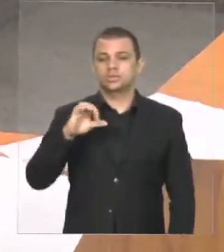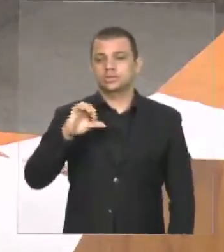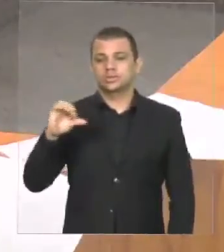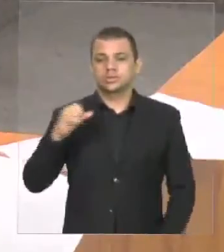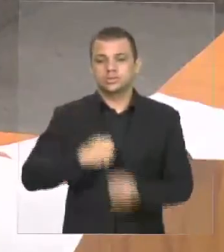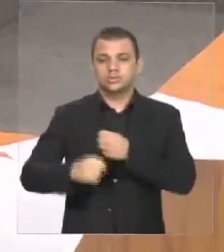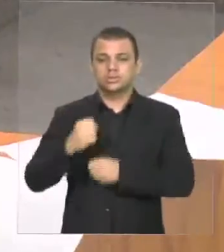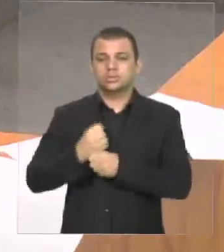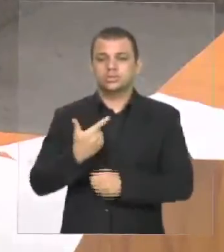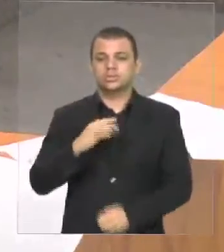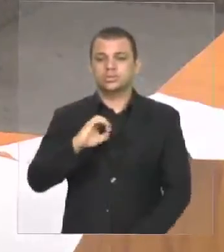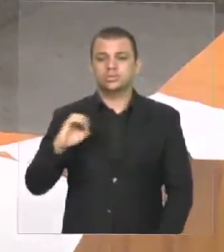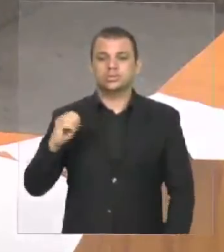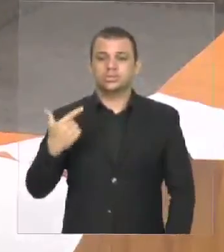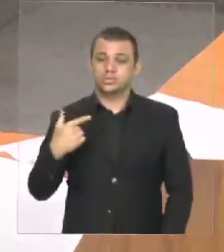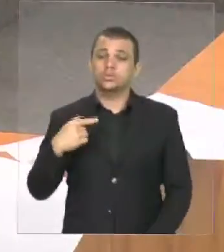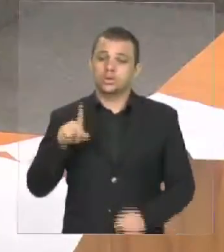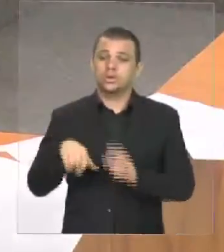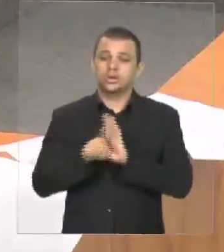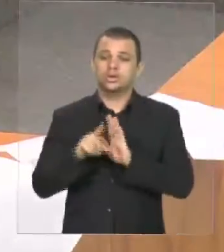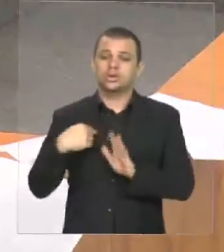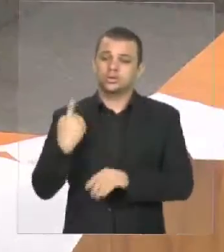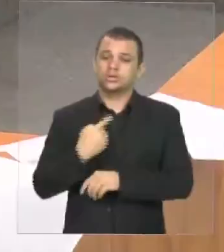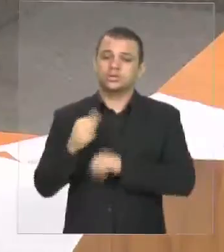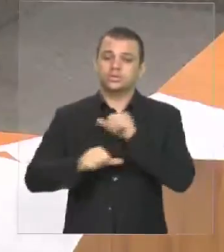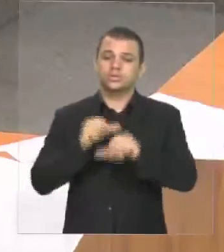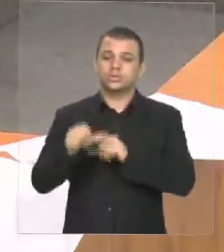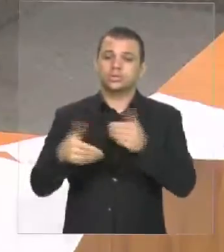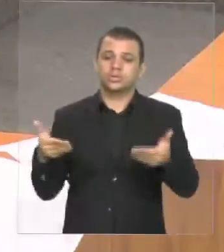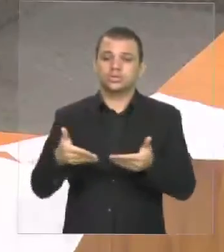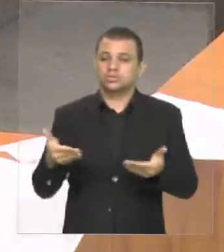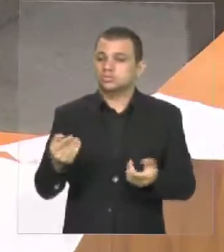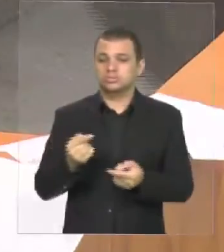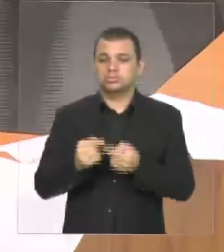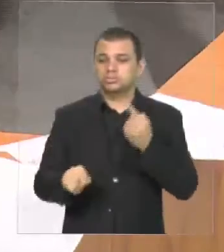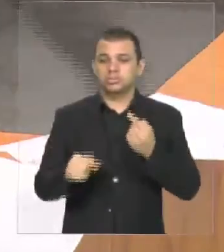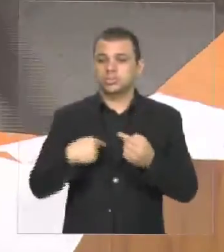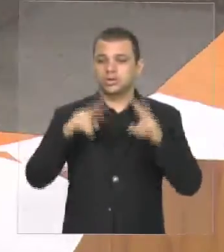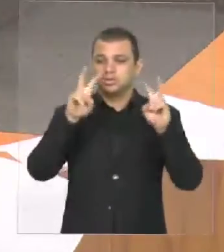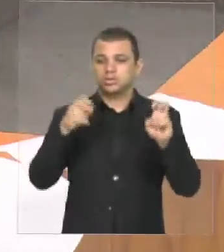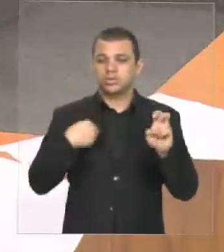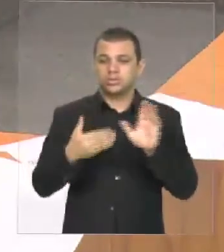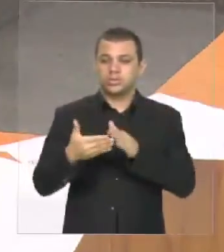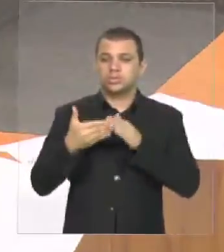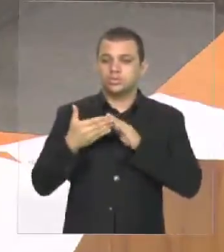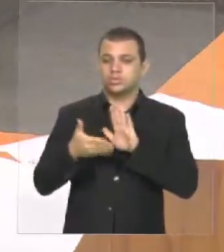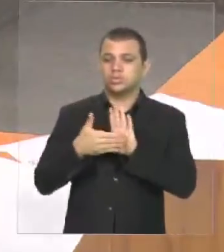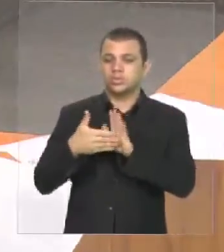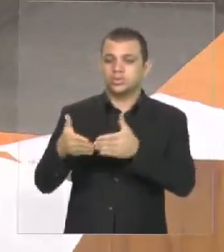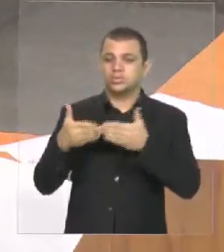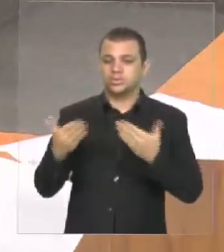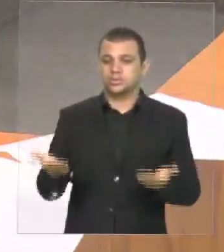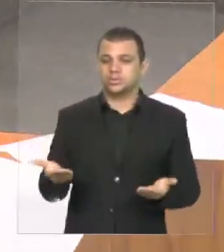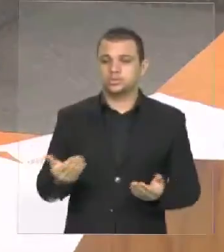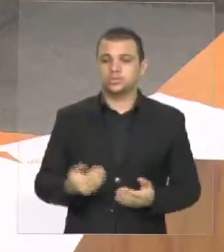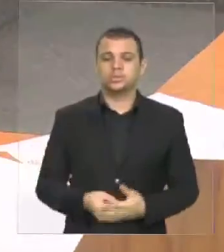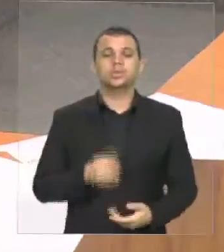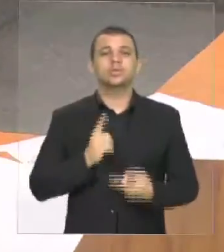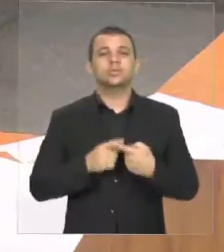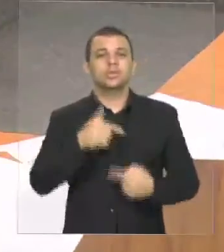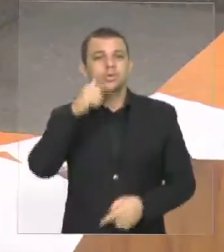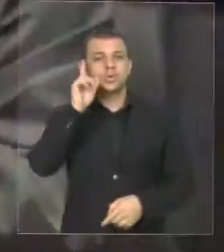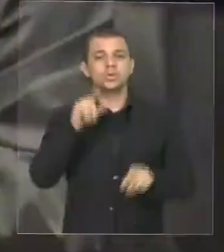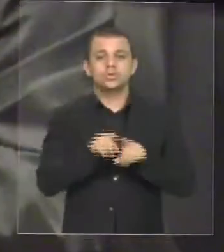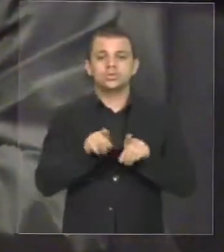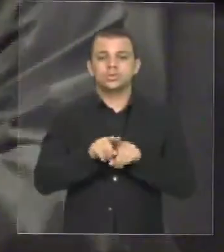7.799/2002, que é a que nós estamos alterando. Portanto, nada tem a ver com esse tema que eu pedi a Vossa Não, deputado, Excelência. é porque ontem houve também uma